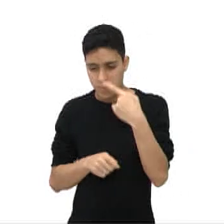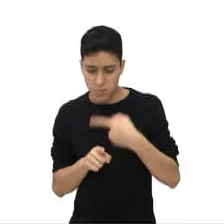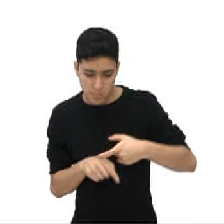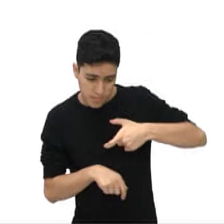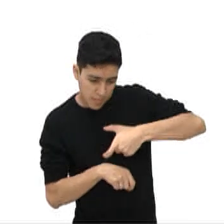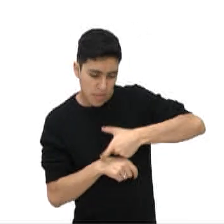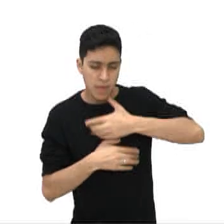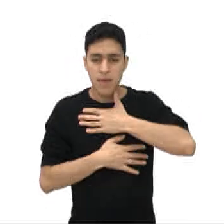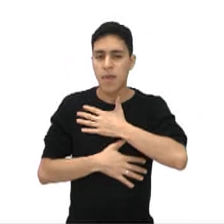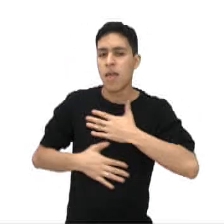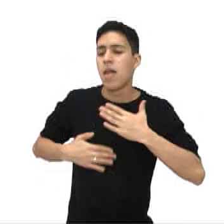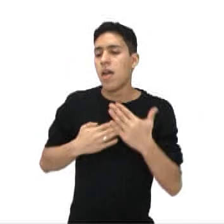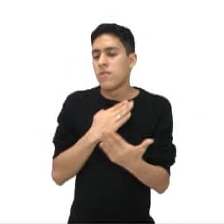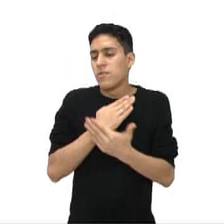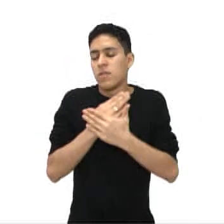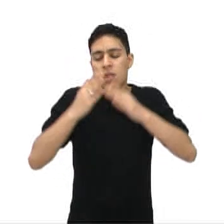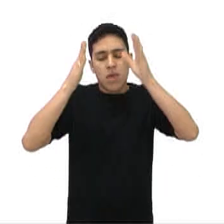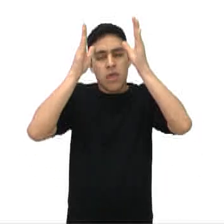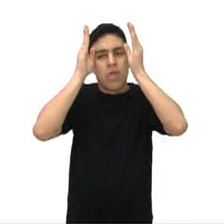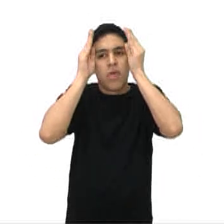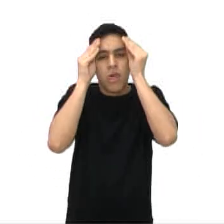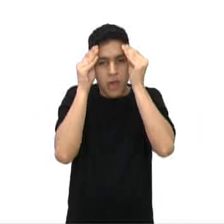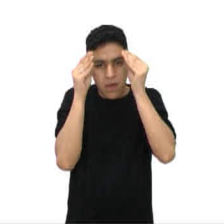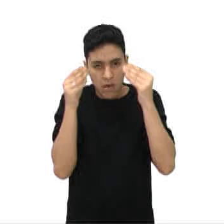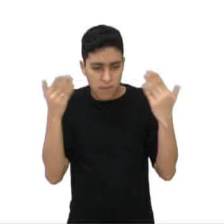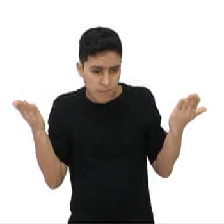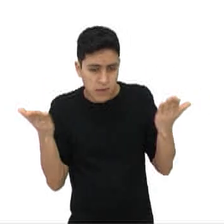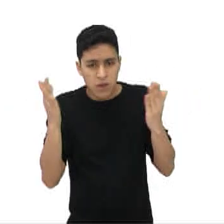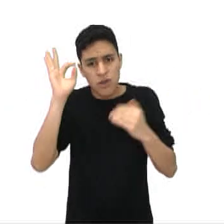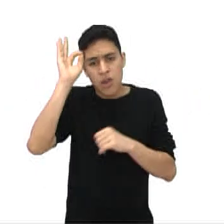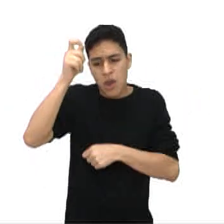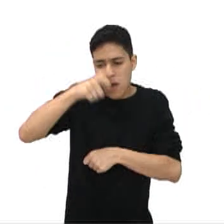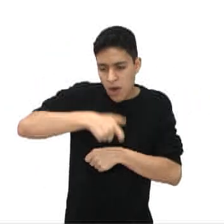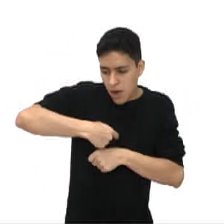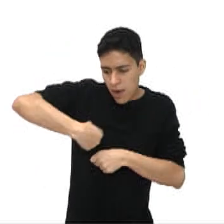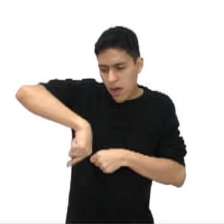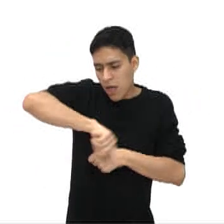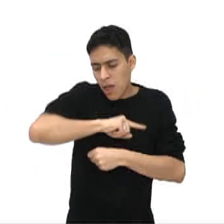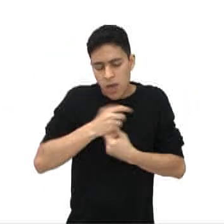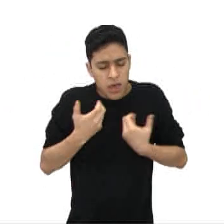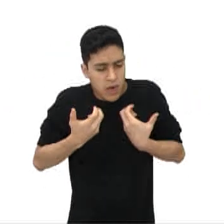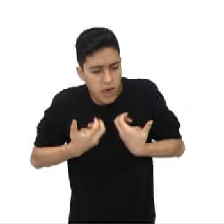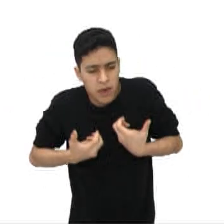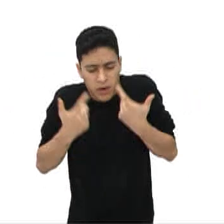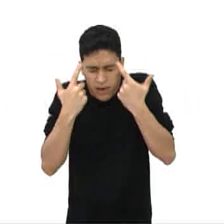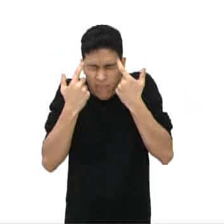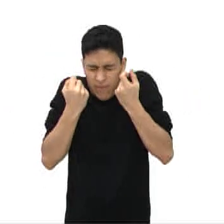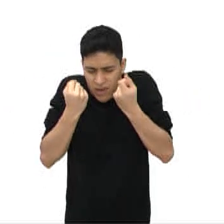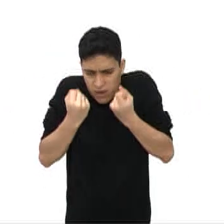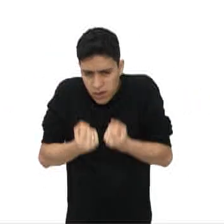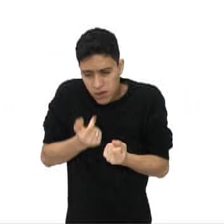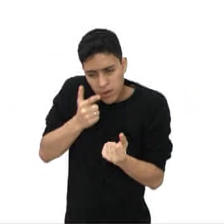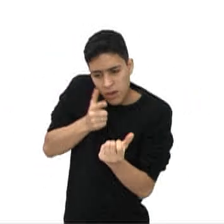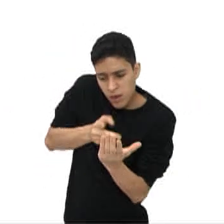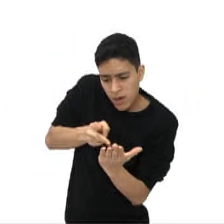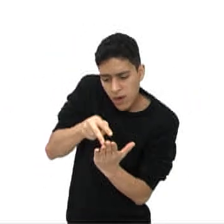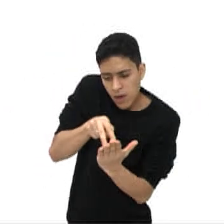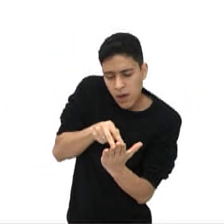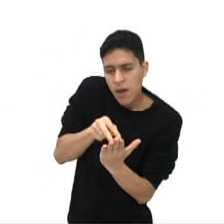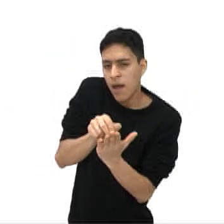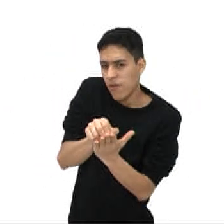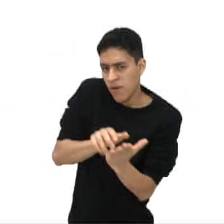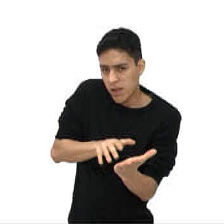servem como válvula de escape. Existem momentos em que estamos cansados mentalmente para seguirmos com uma